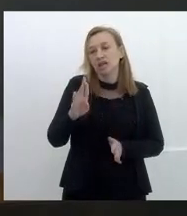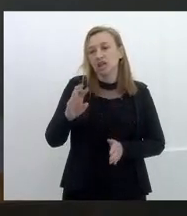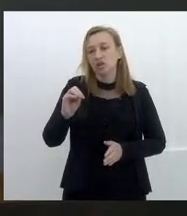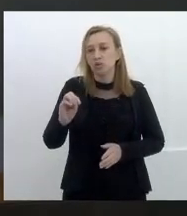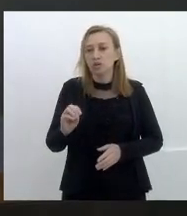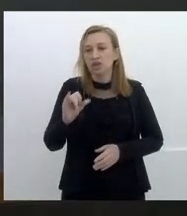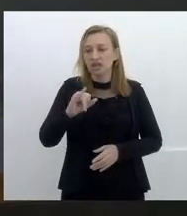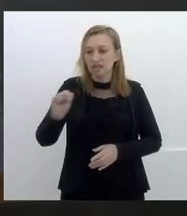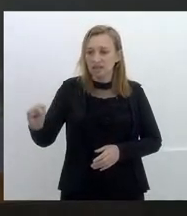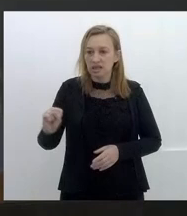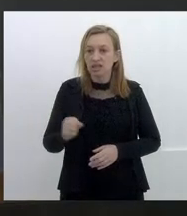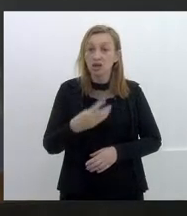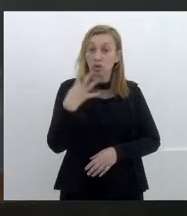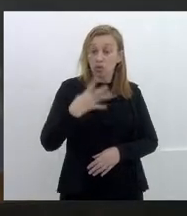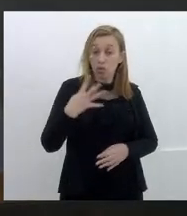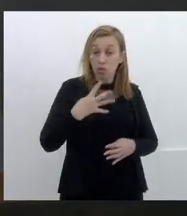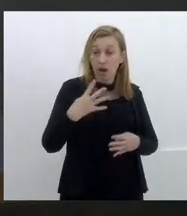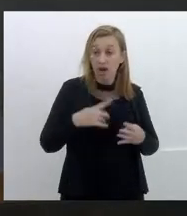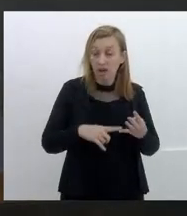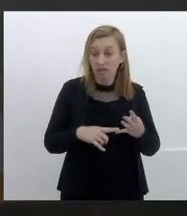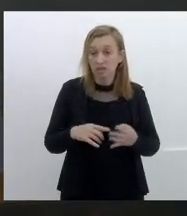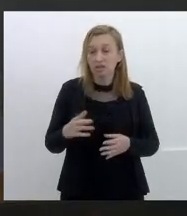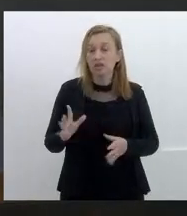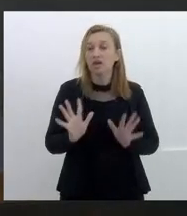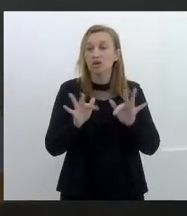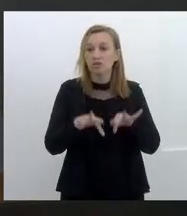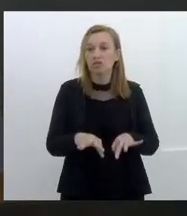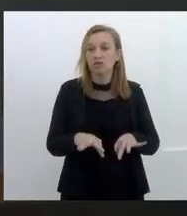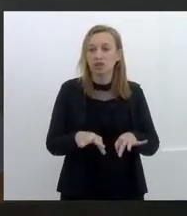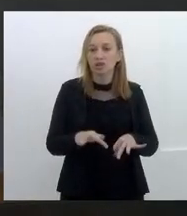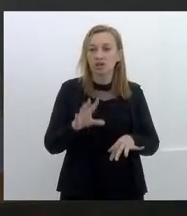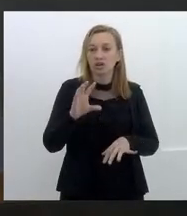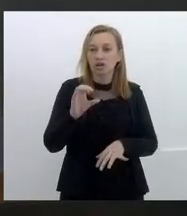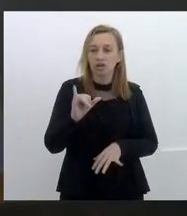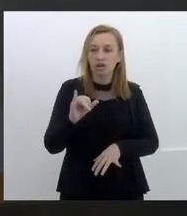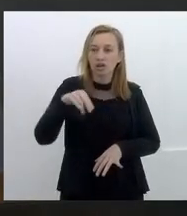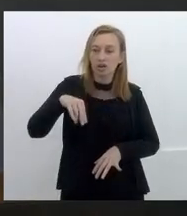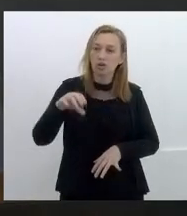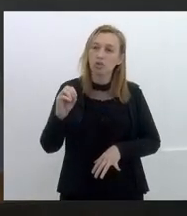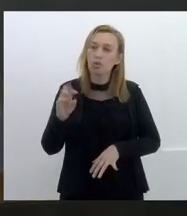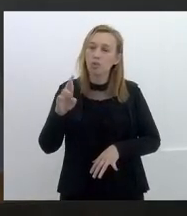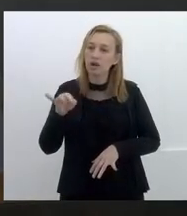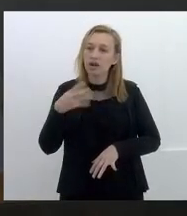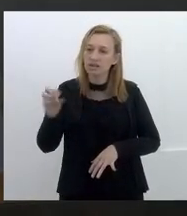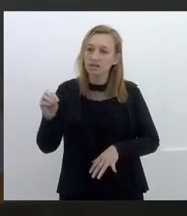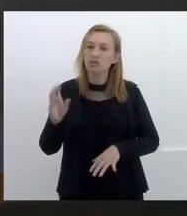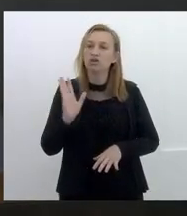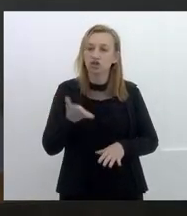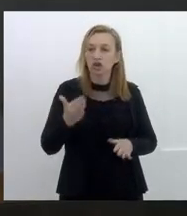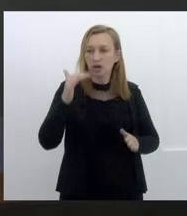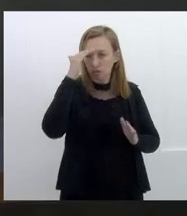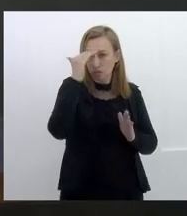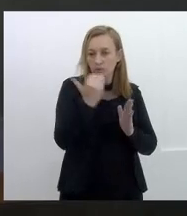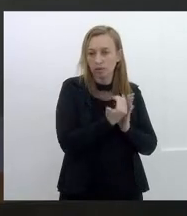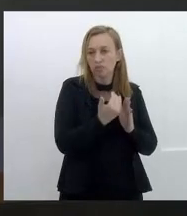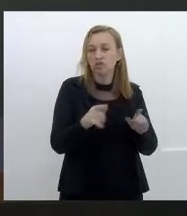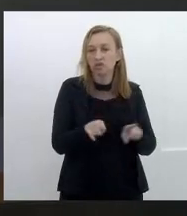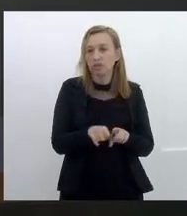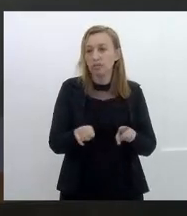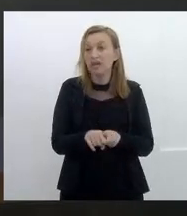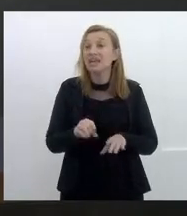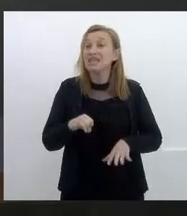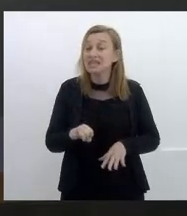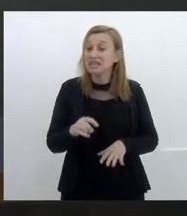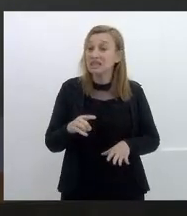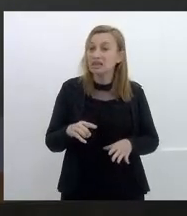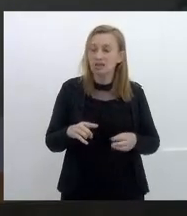quarto é o fim das incorporações já em cumprimos há mais de uma década Então